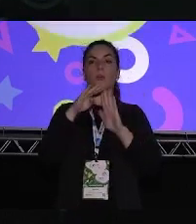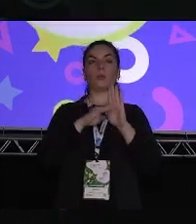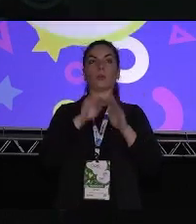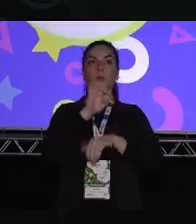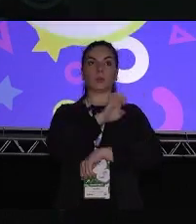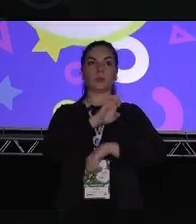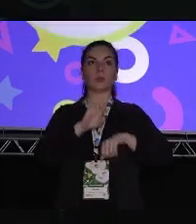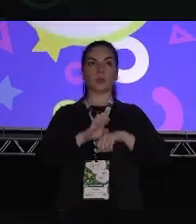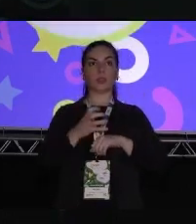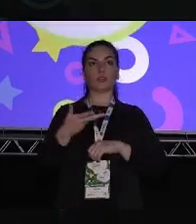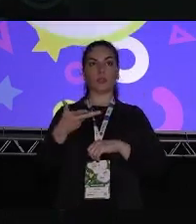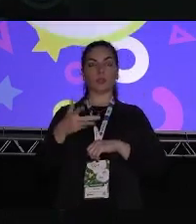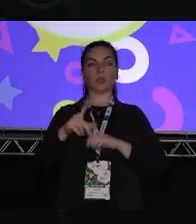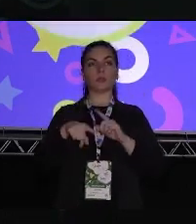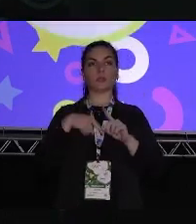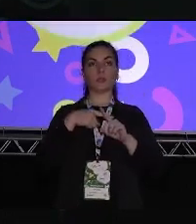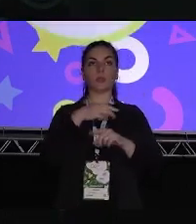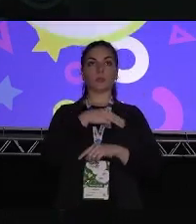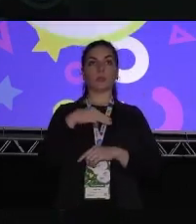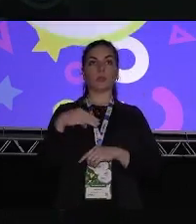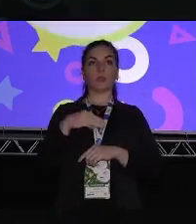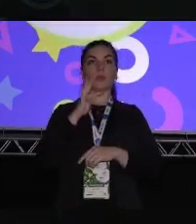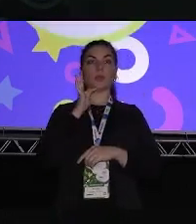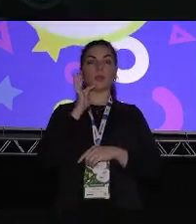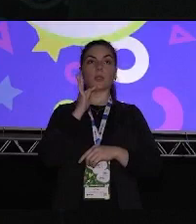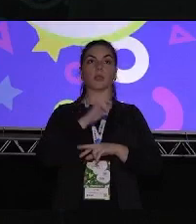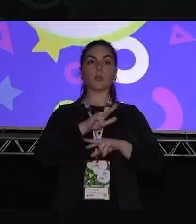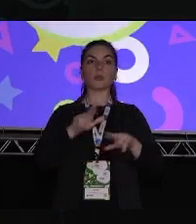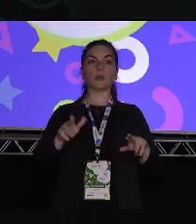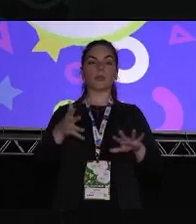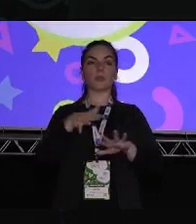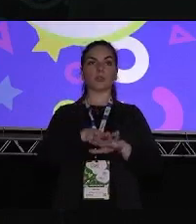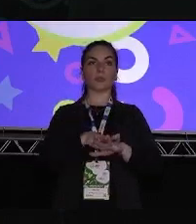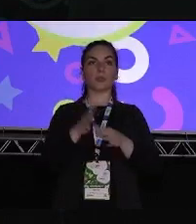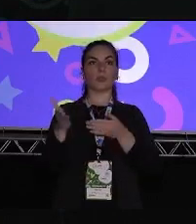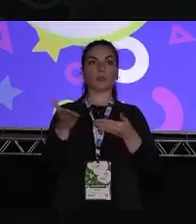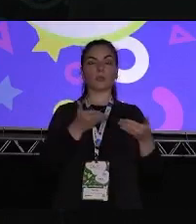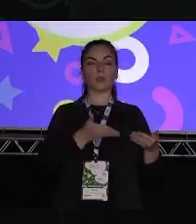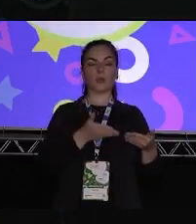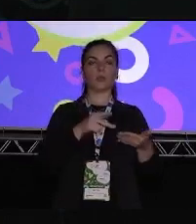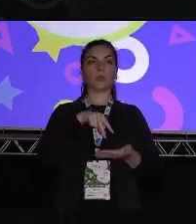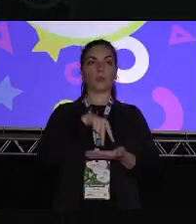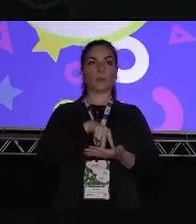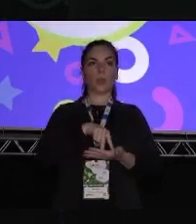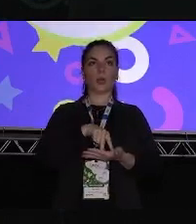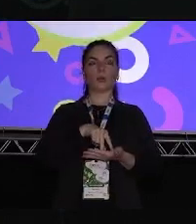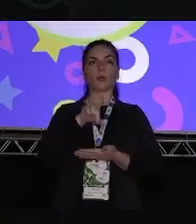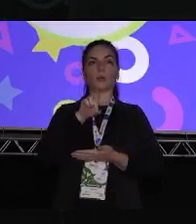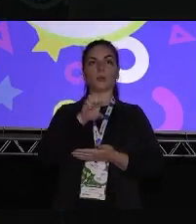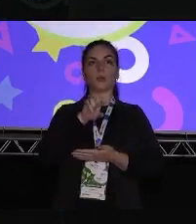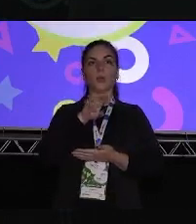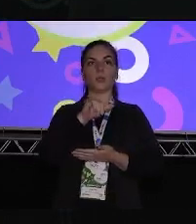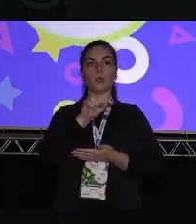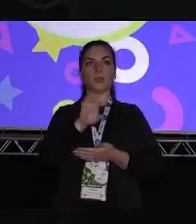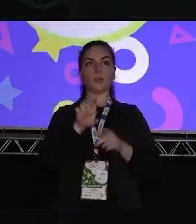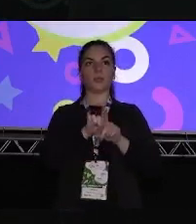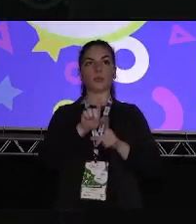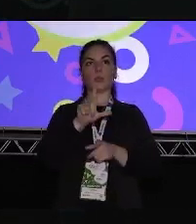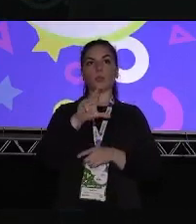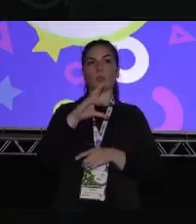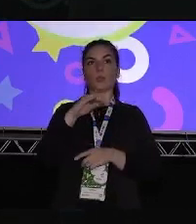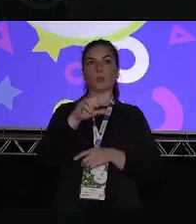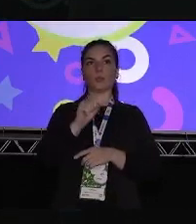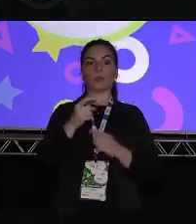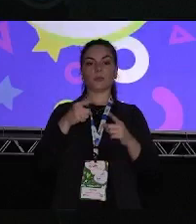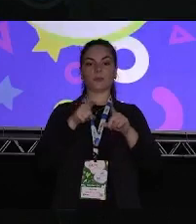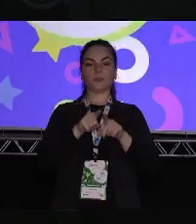une agilidade e mentoria técnica com diversidade e inclusão. E eu convido a vir o palco a Denise e o Lucas, parceiraços